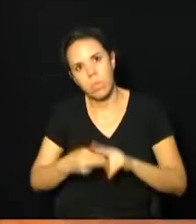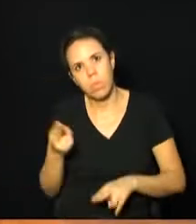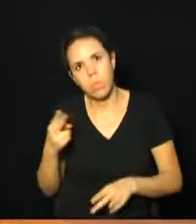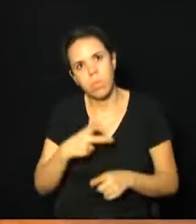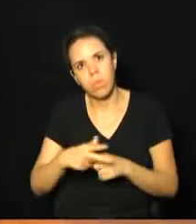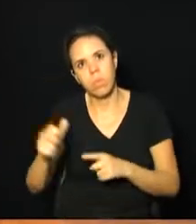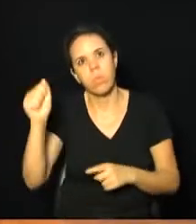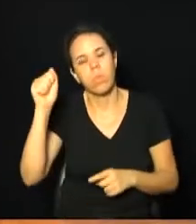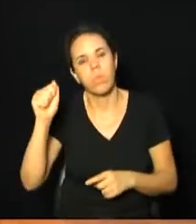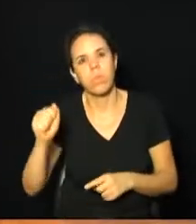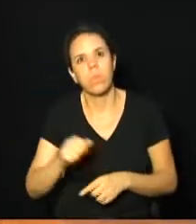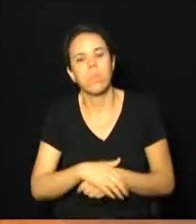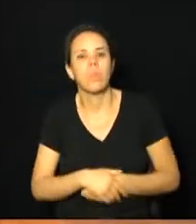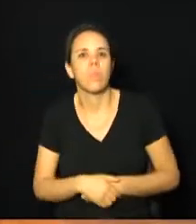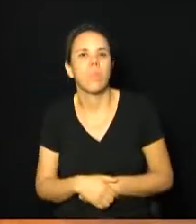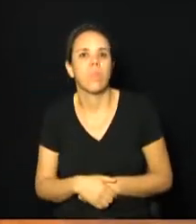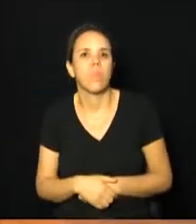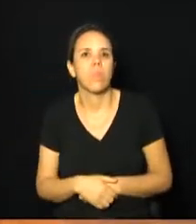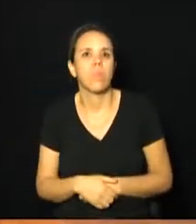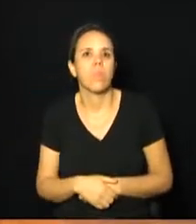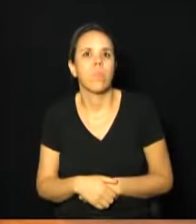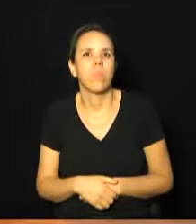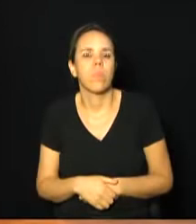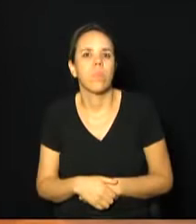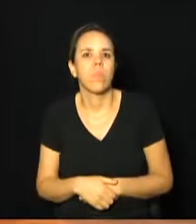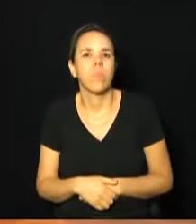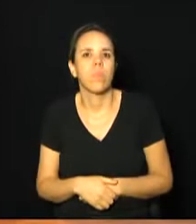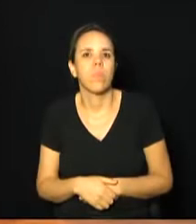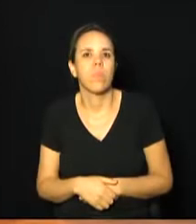né? Isso. Acaba não expandindo. Sim.